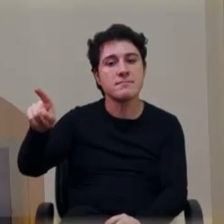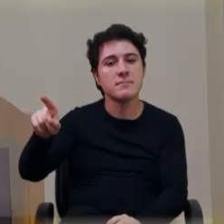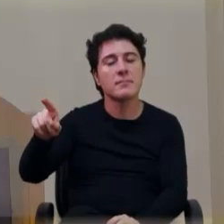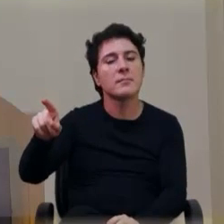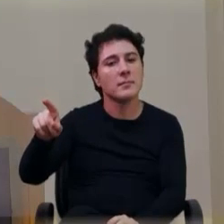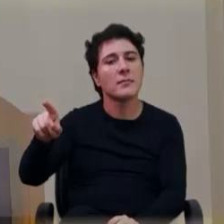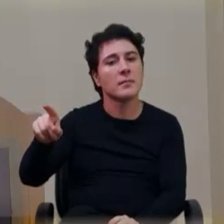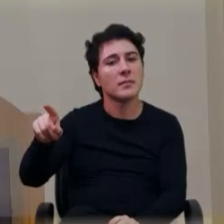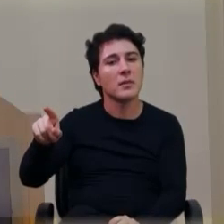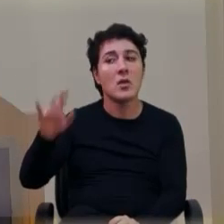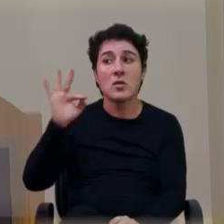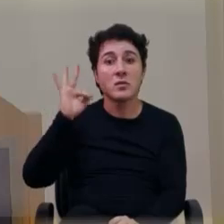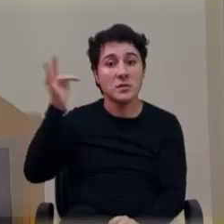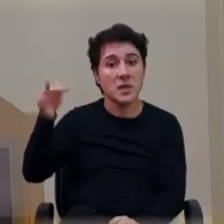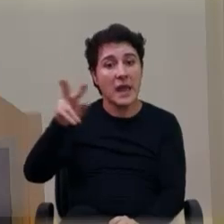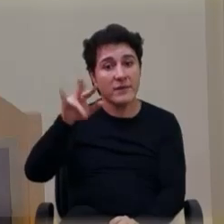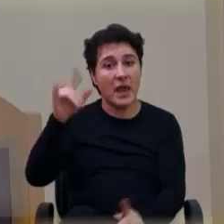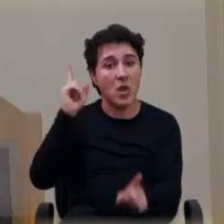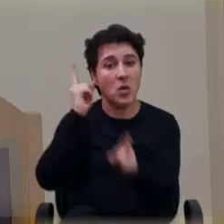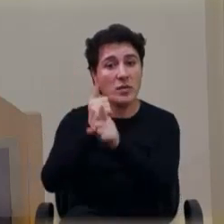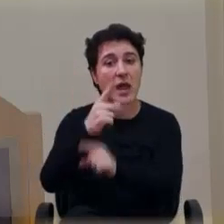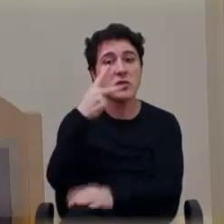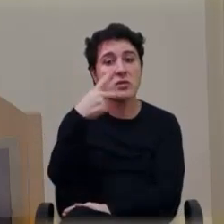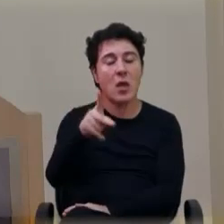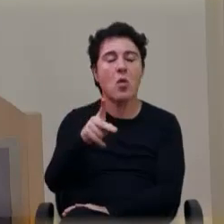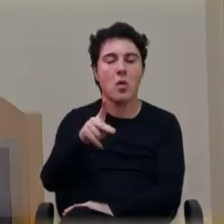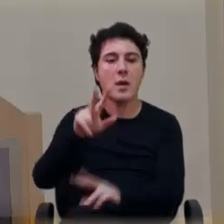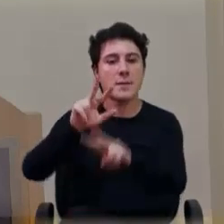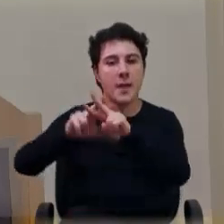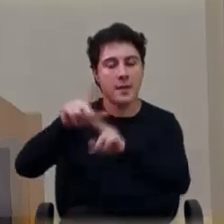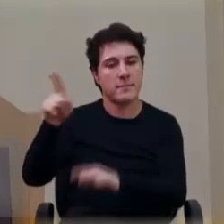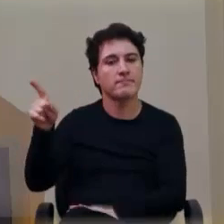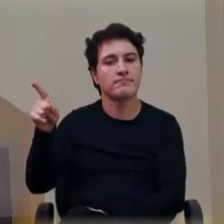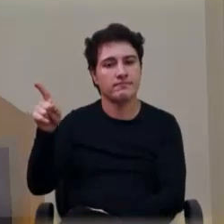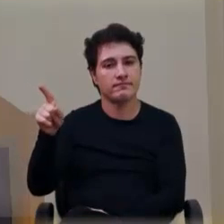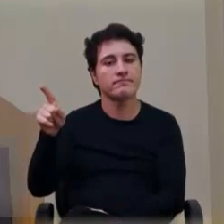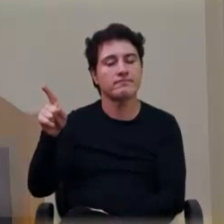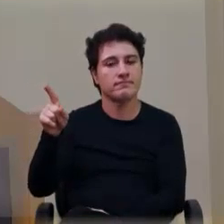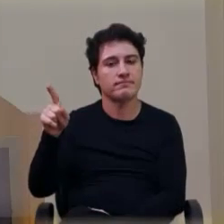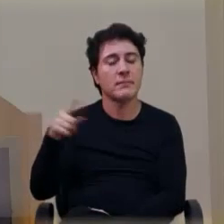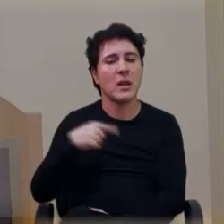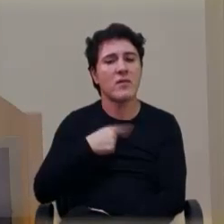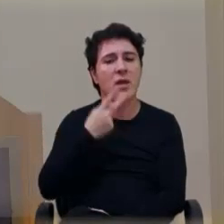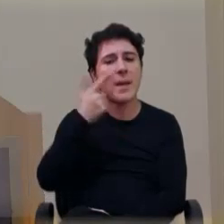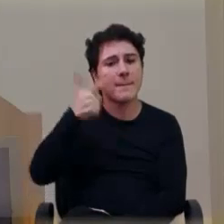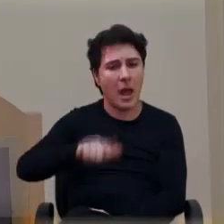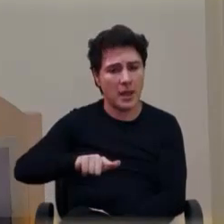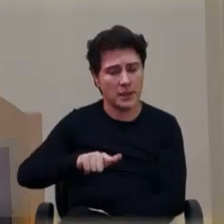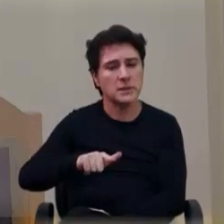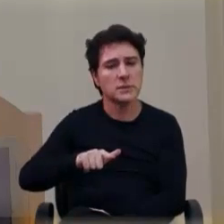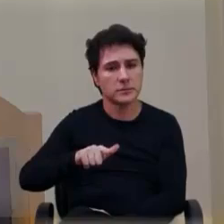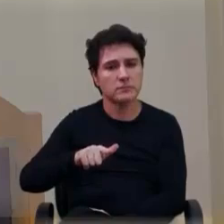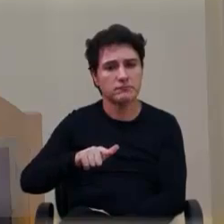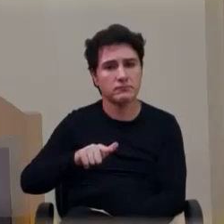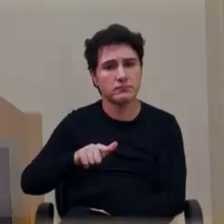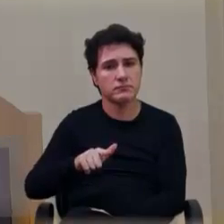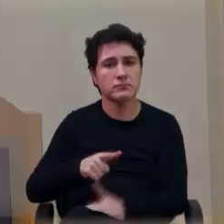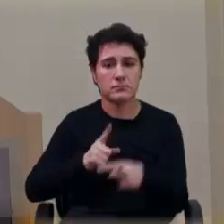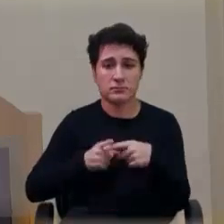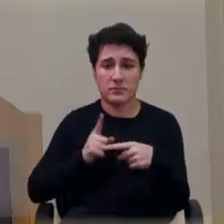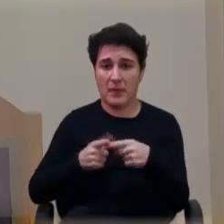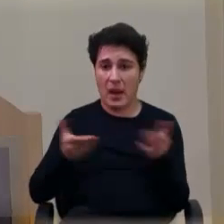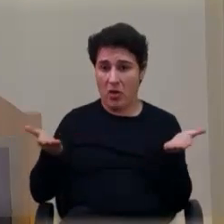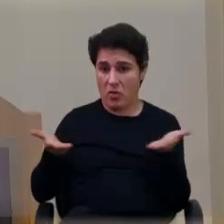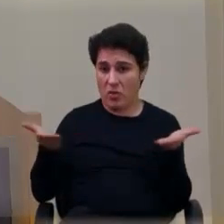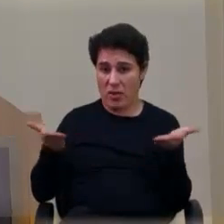é uma hora vocês vão encontrar o destino de vocês o que quero dizer mais algumas coisas aqui para